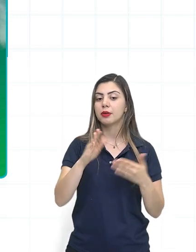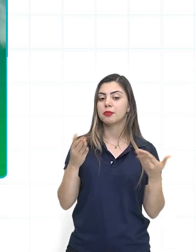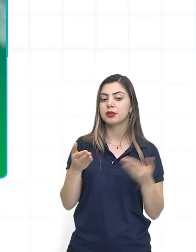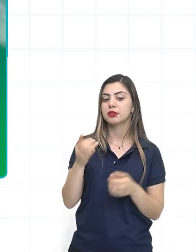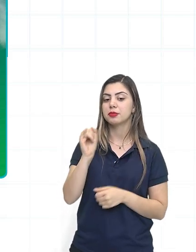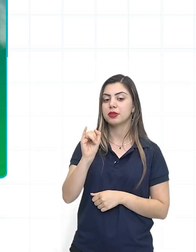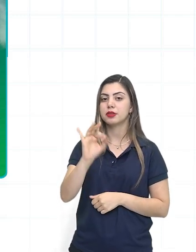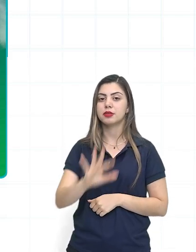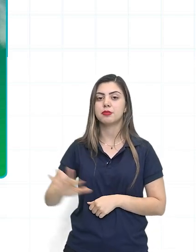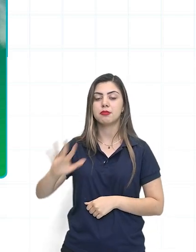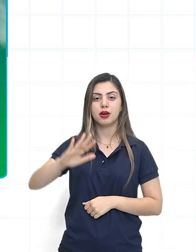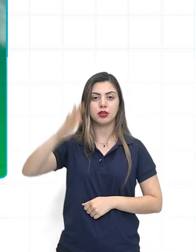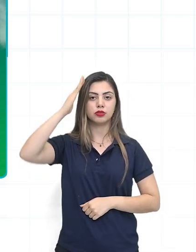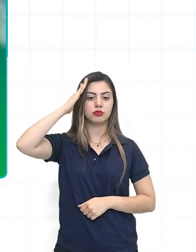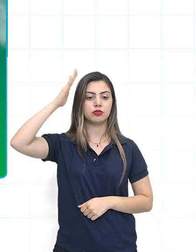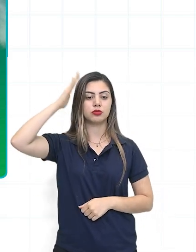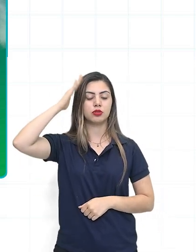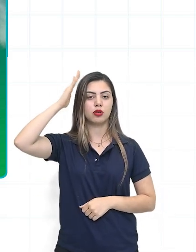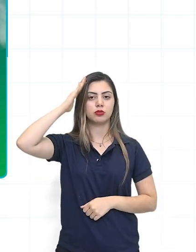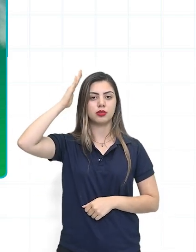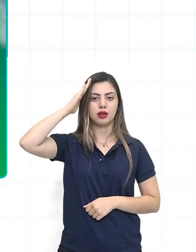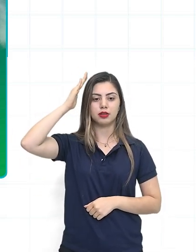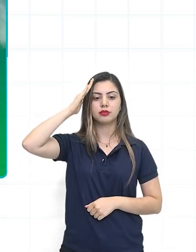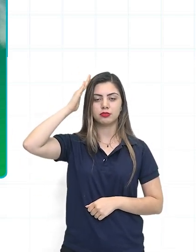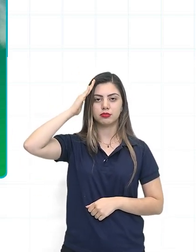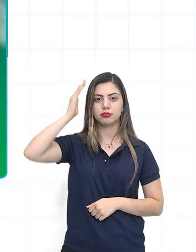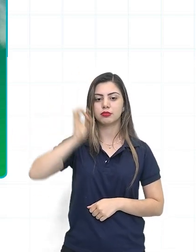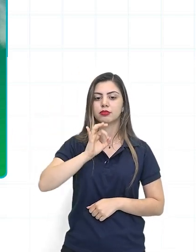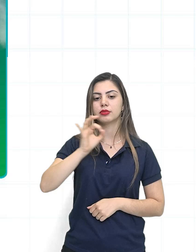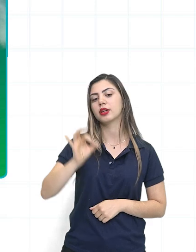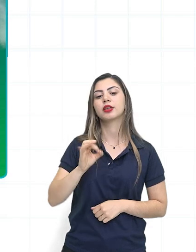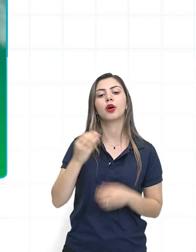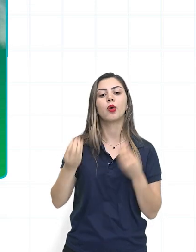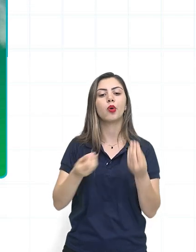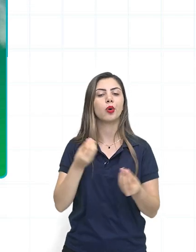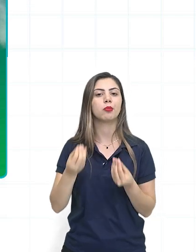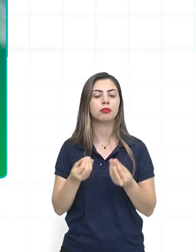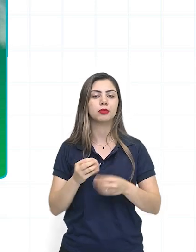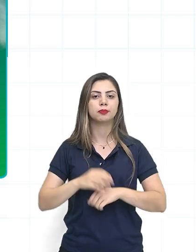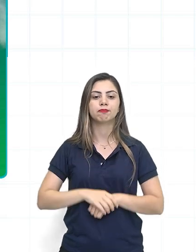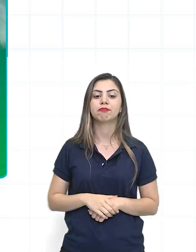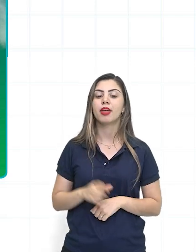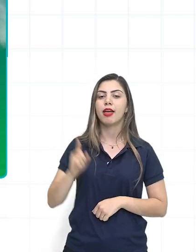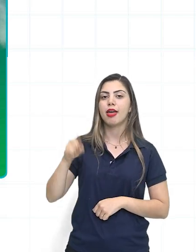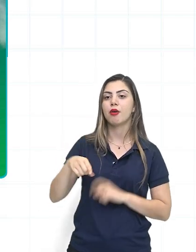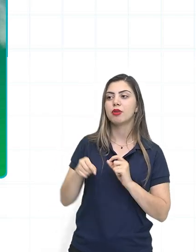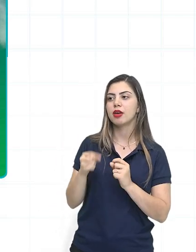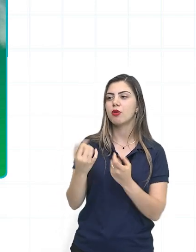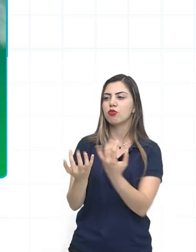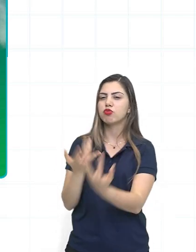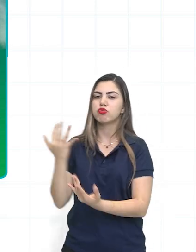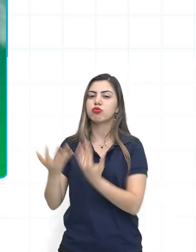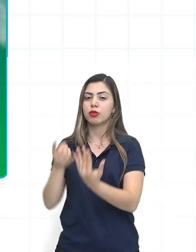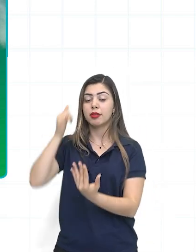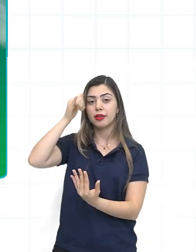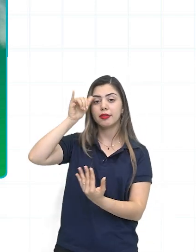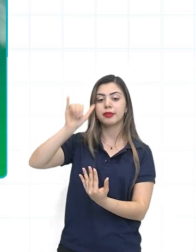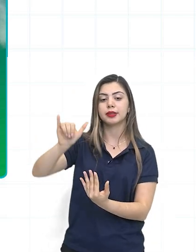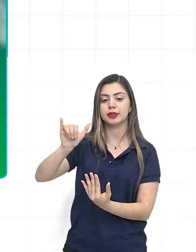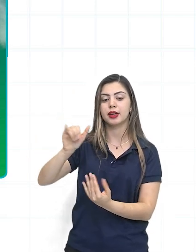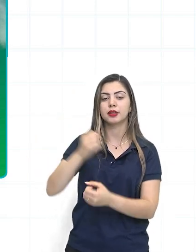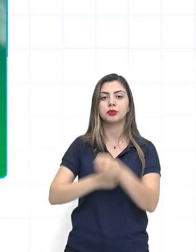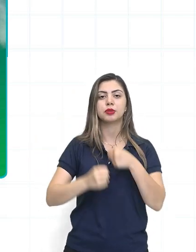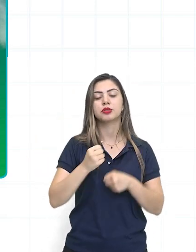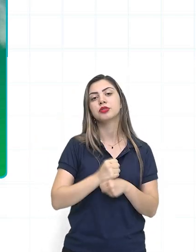imagem do soldado, né, do exército, numa operação Queimadas, né,